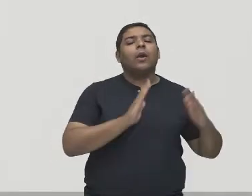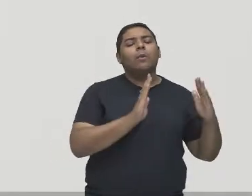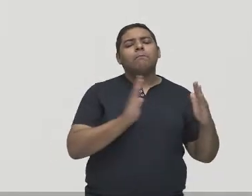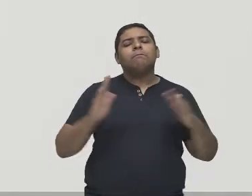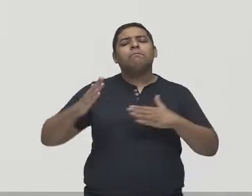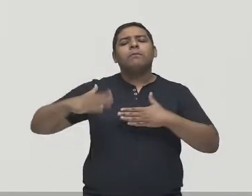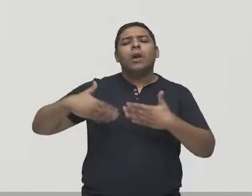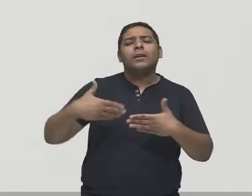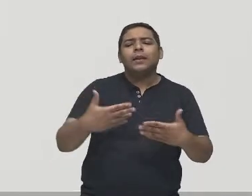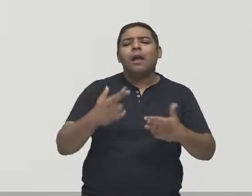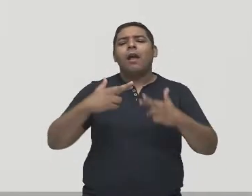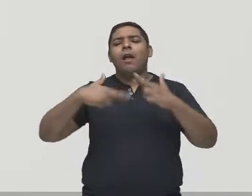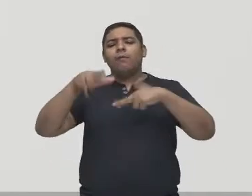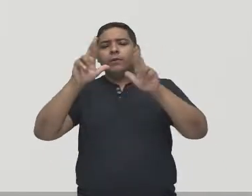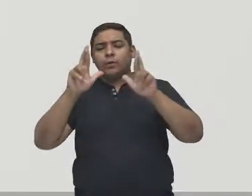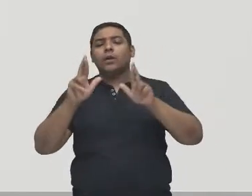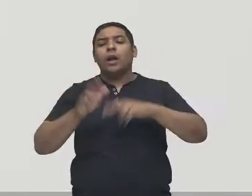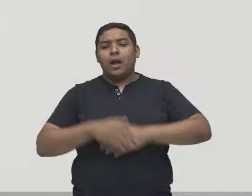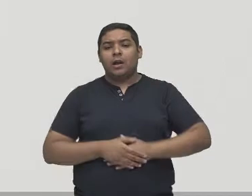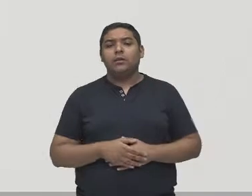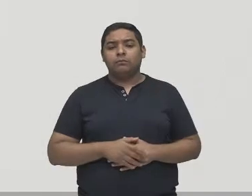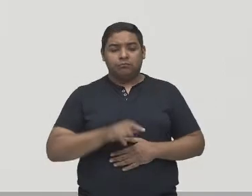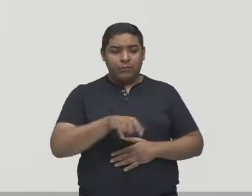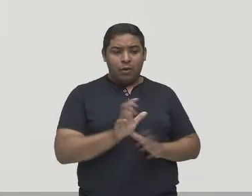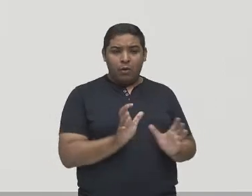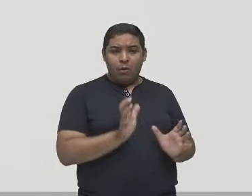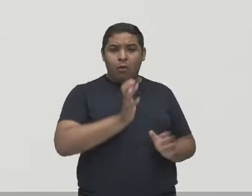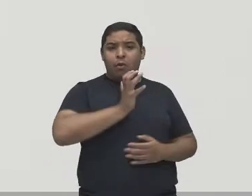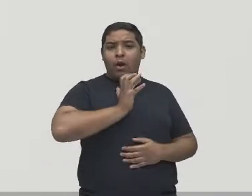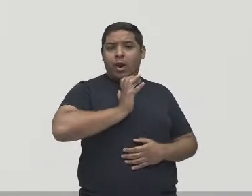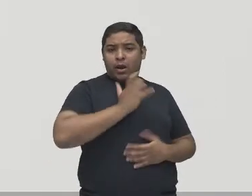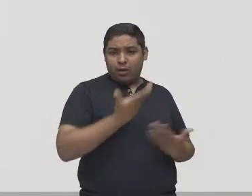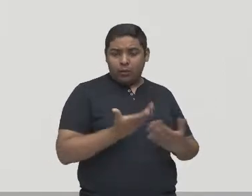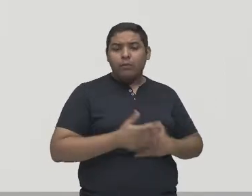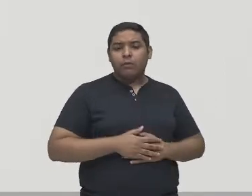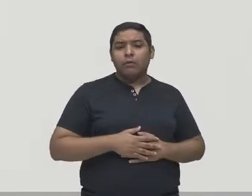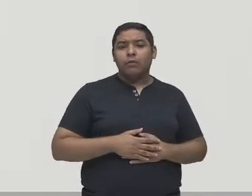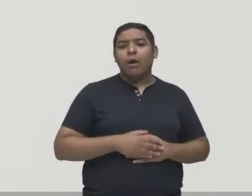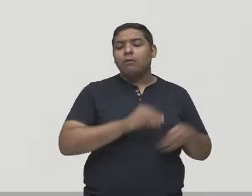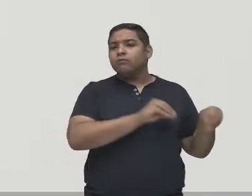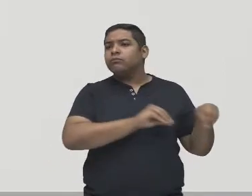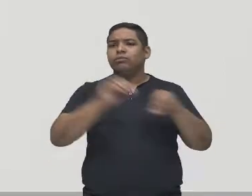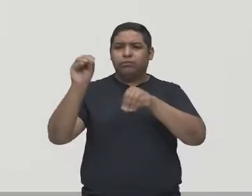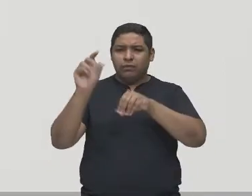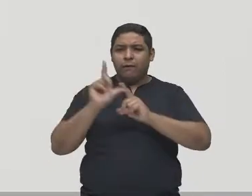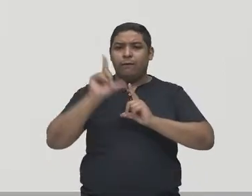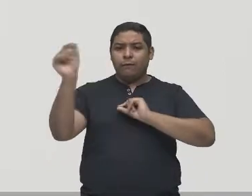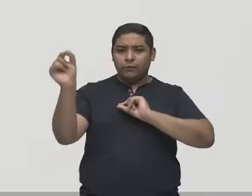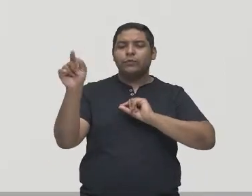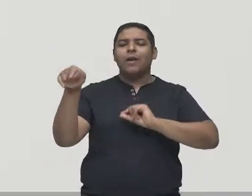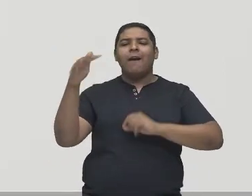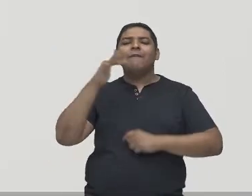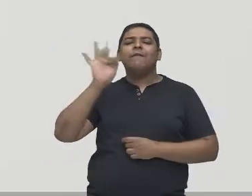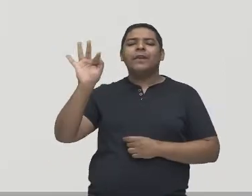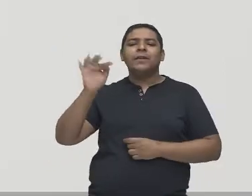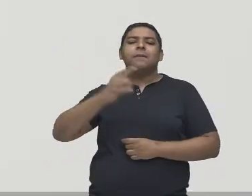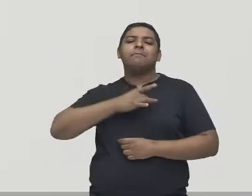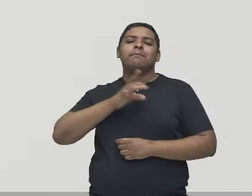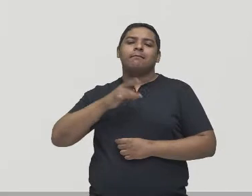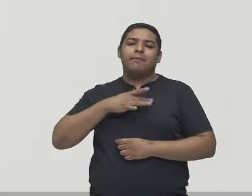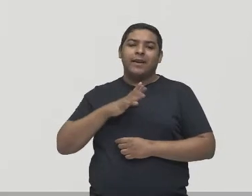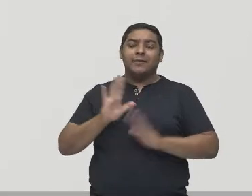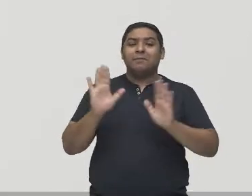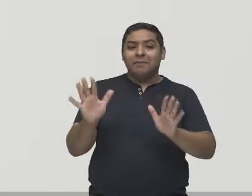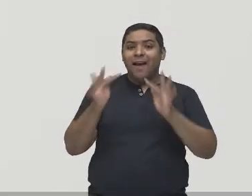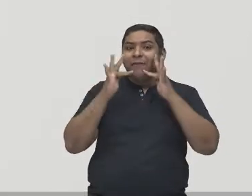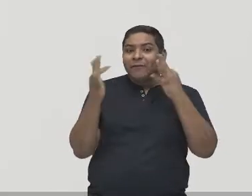revolucionário, grande parte da nobreza deixou a França, obviamente por medo. Porém, a família real foi capturada enquanto